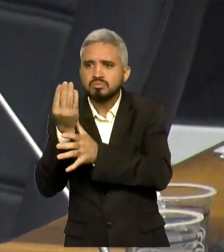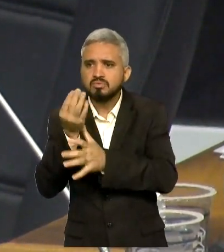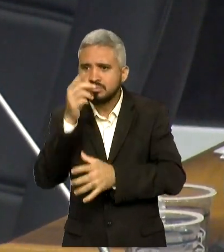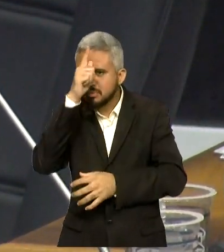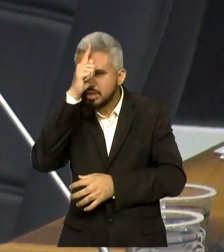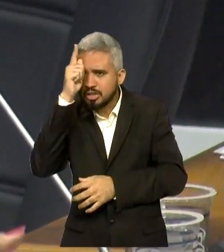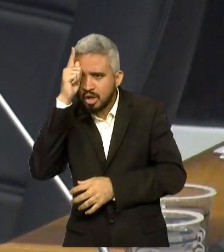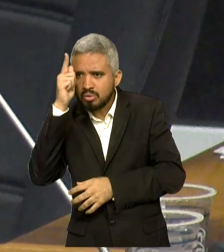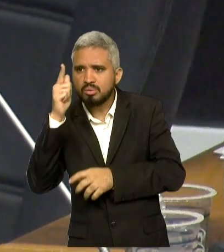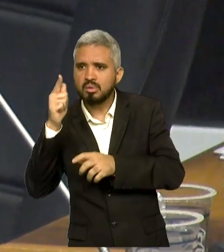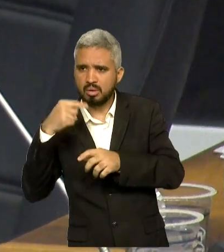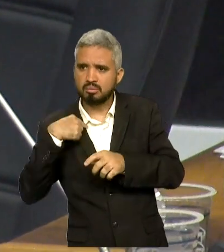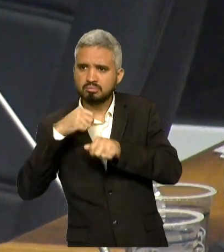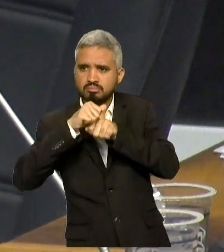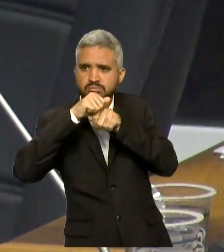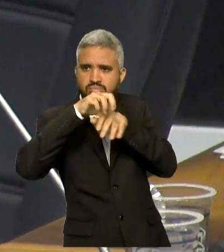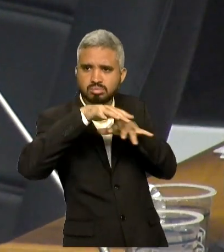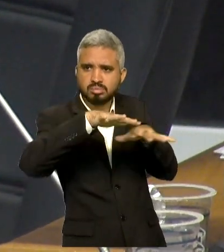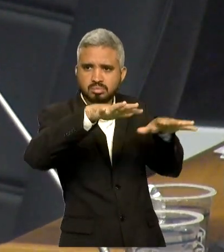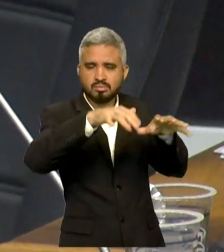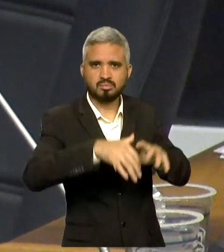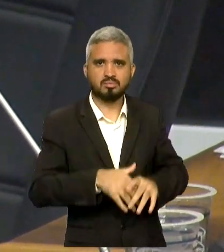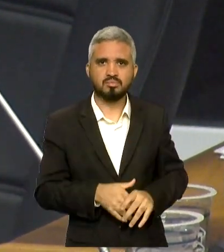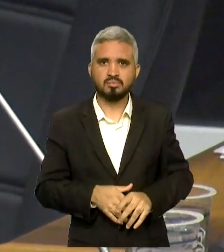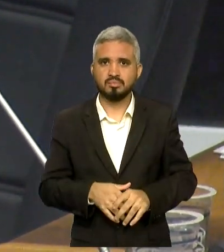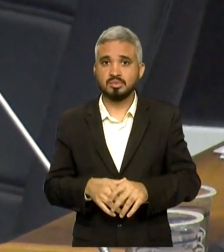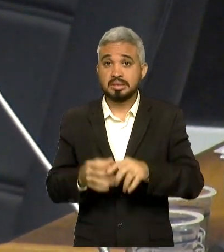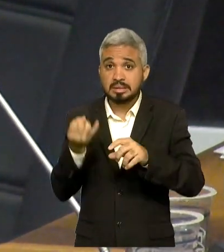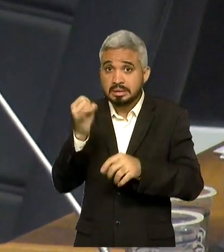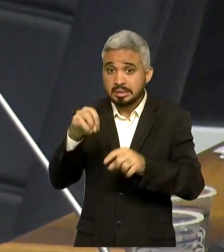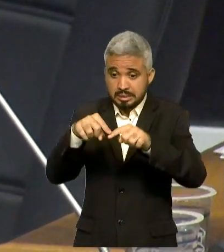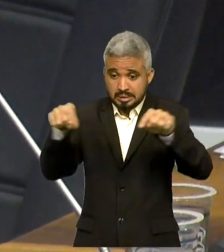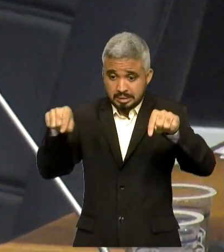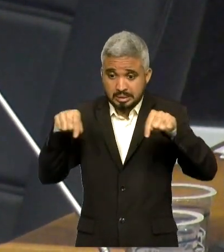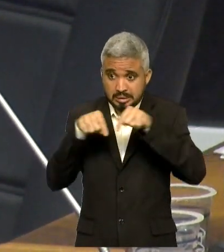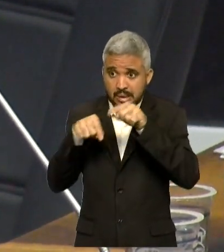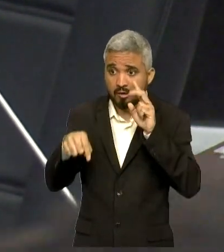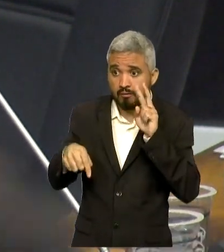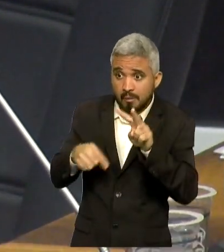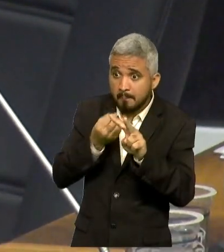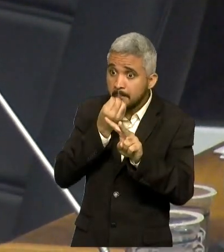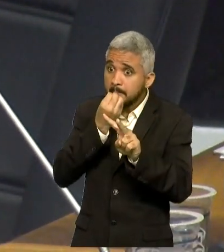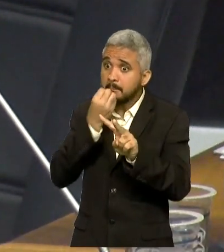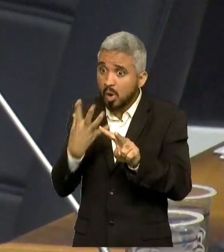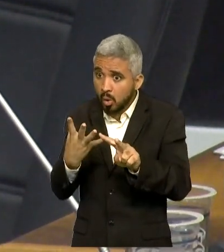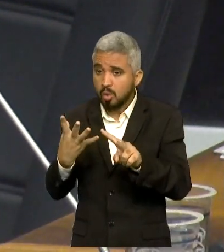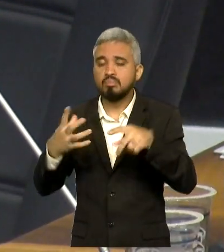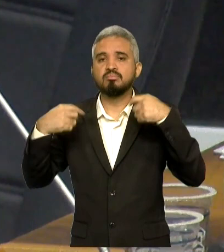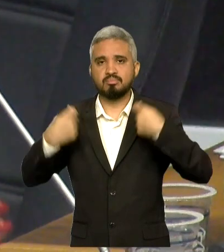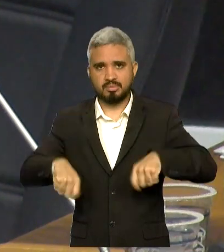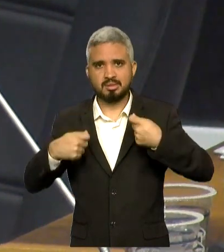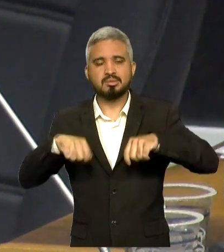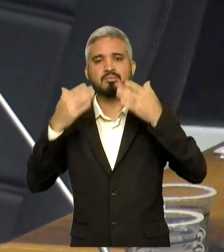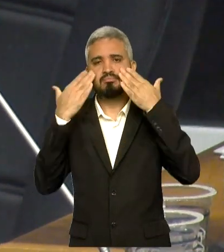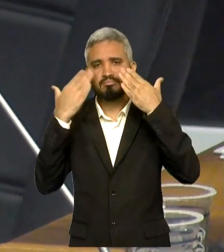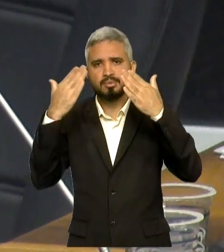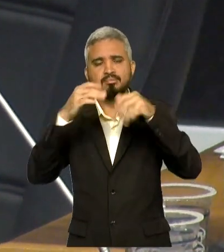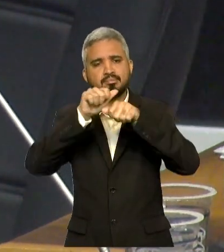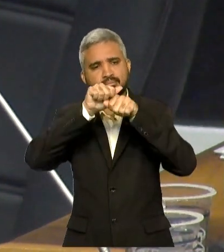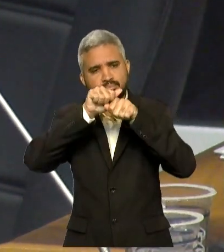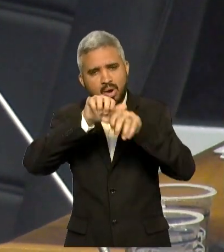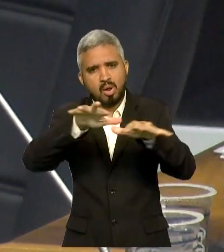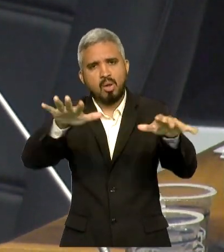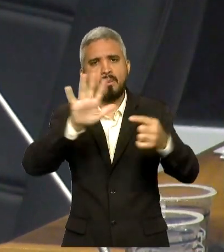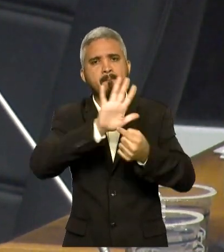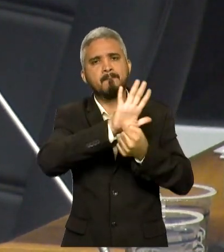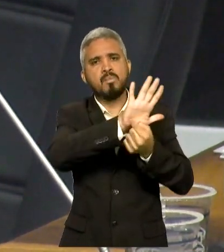pela cidade de Grajaú, e eu digo que o que é bom tem que ser sim replicado, tem que ser sim publicizado, e tem que servir de exemplo para que